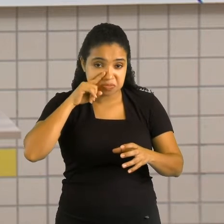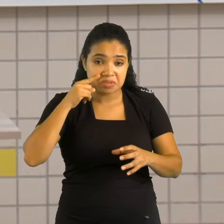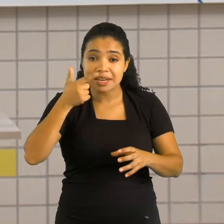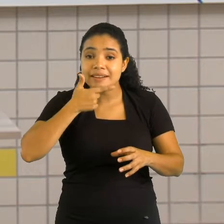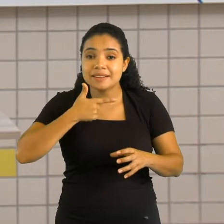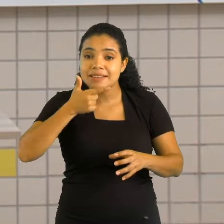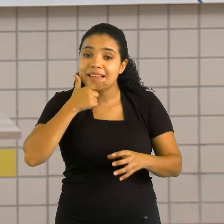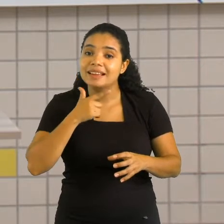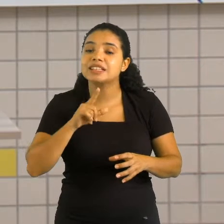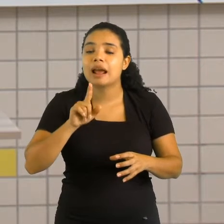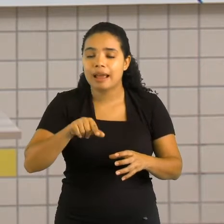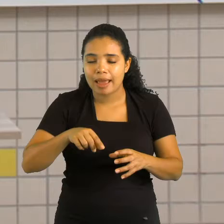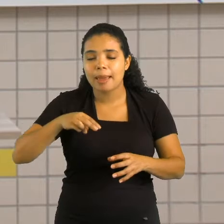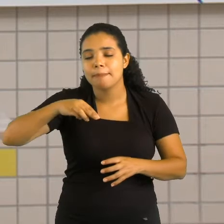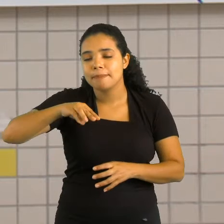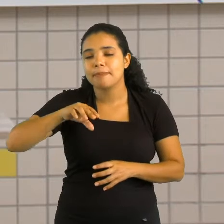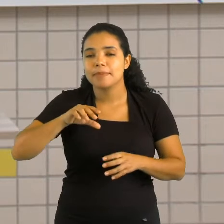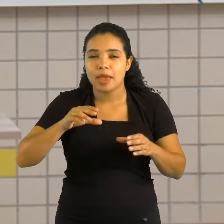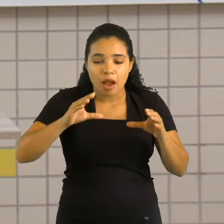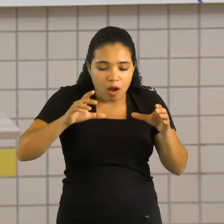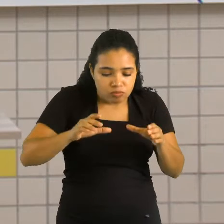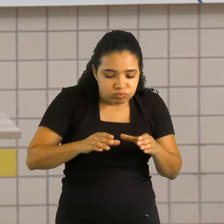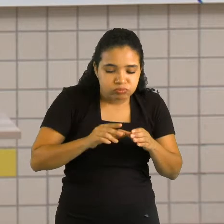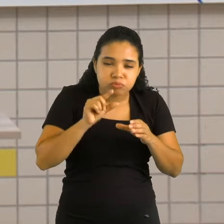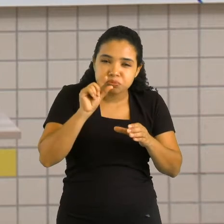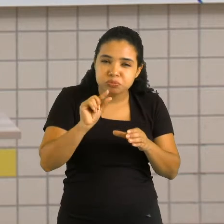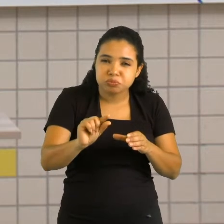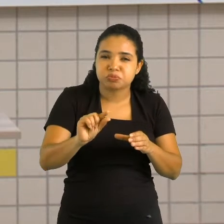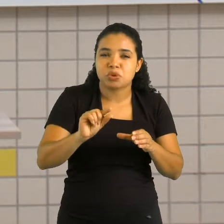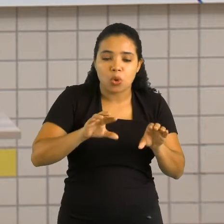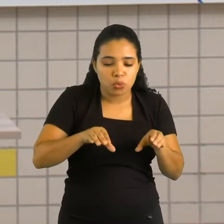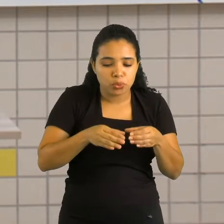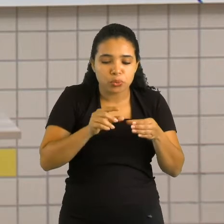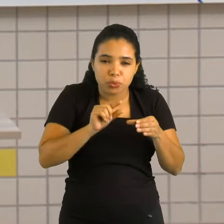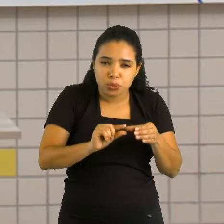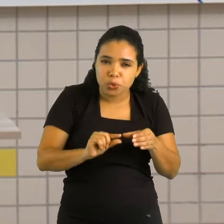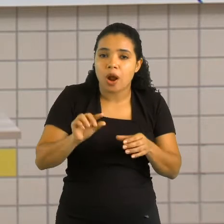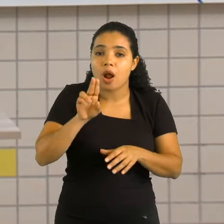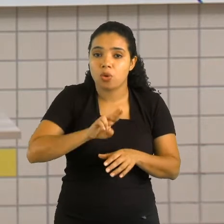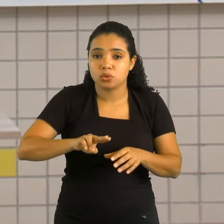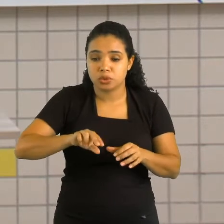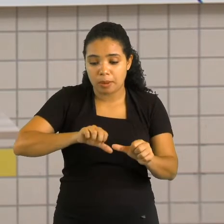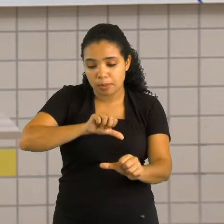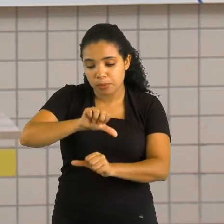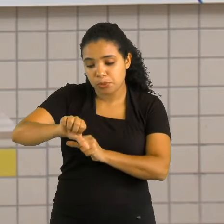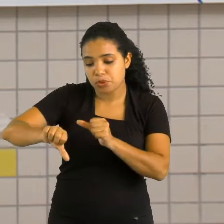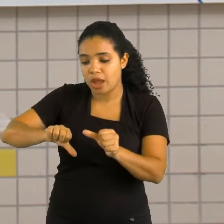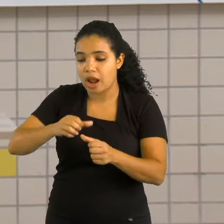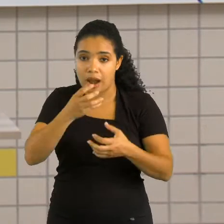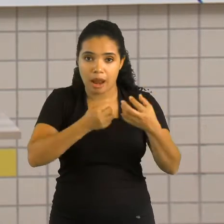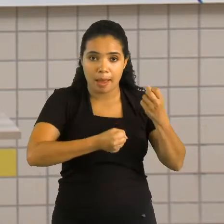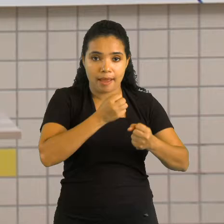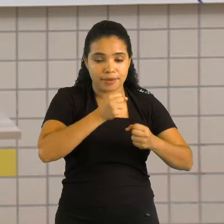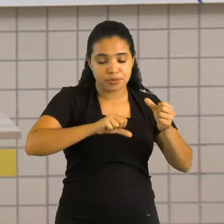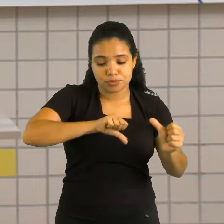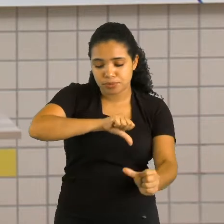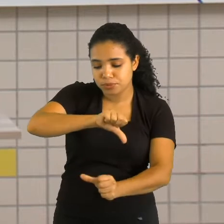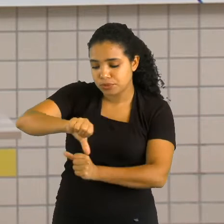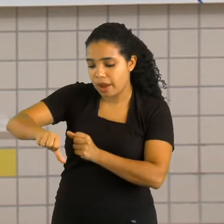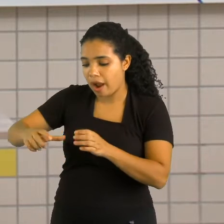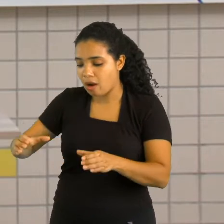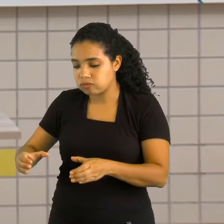Também são micro-organismos que foi usado para fazer esse queijo.